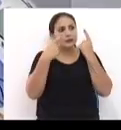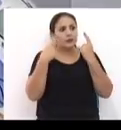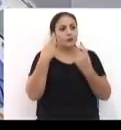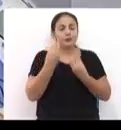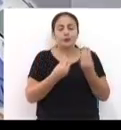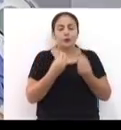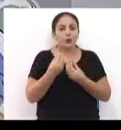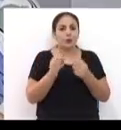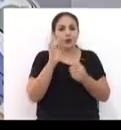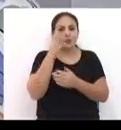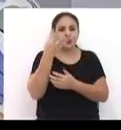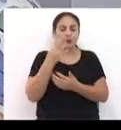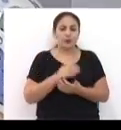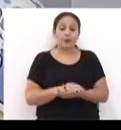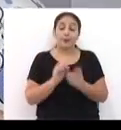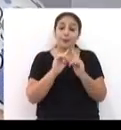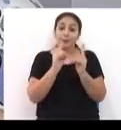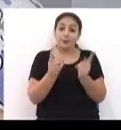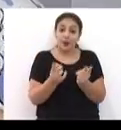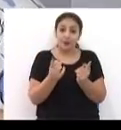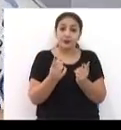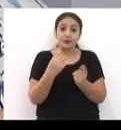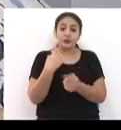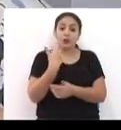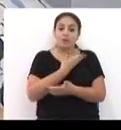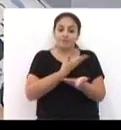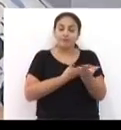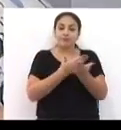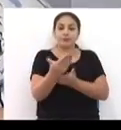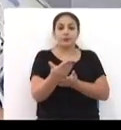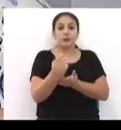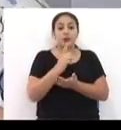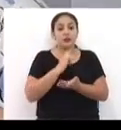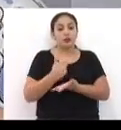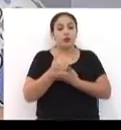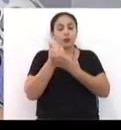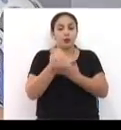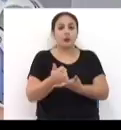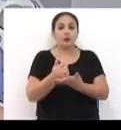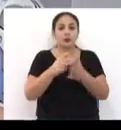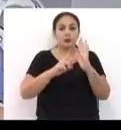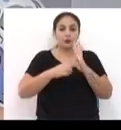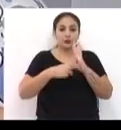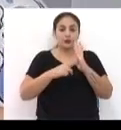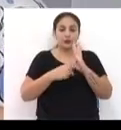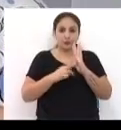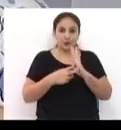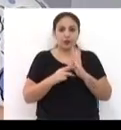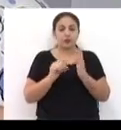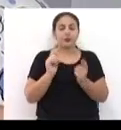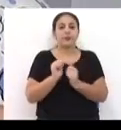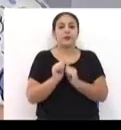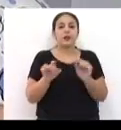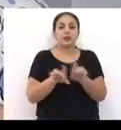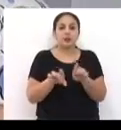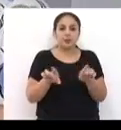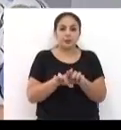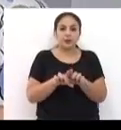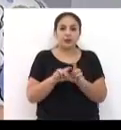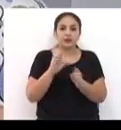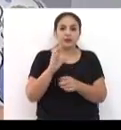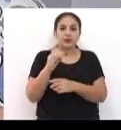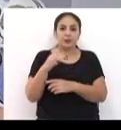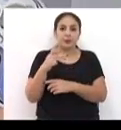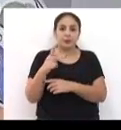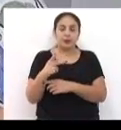com essa situação. Mas, em contrapartida, a gente está tendo um grande apoio do Simpasso, né? O CMP também está junto conosco.